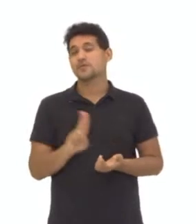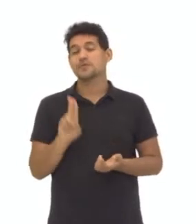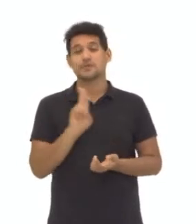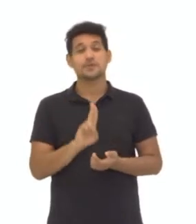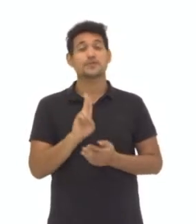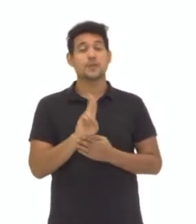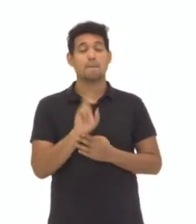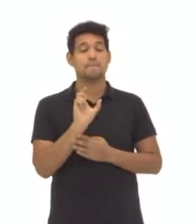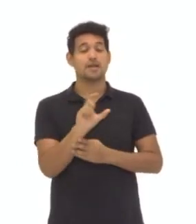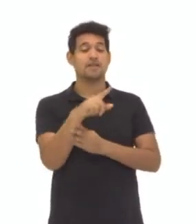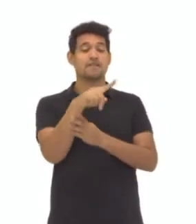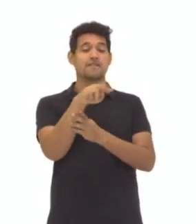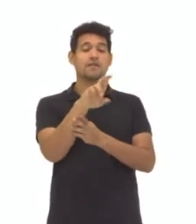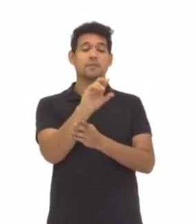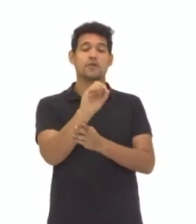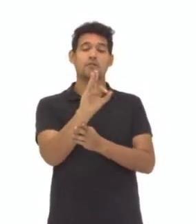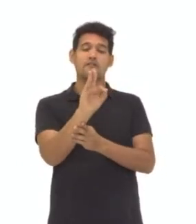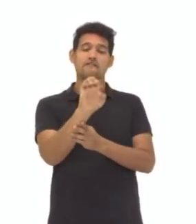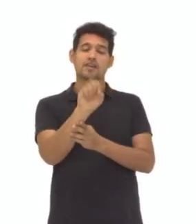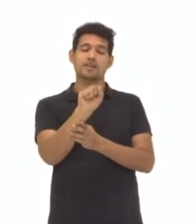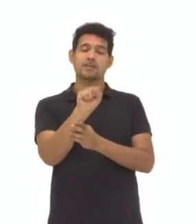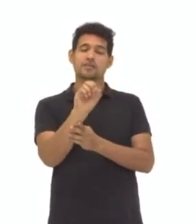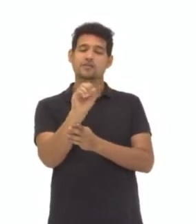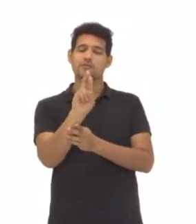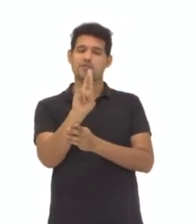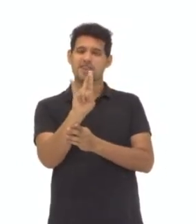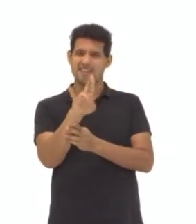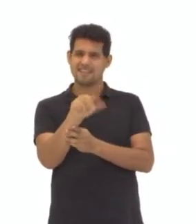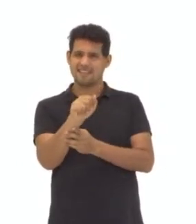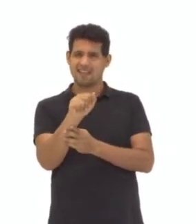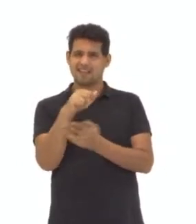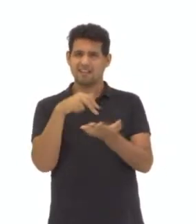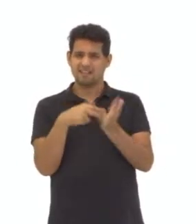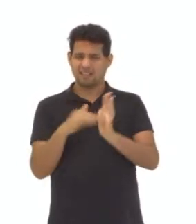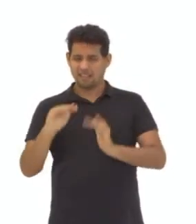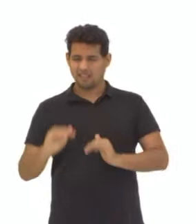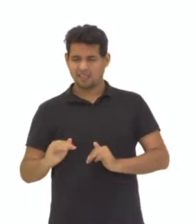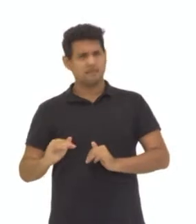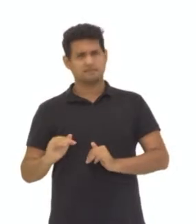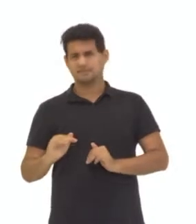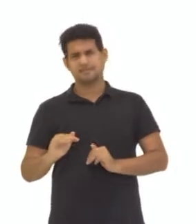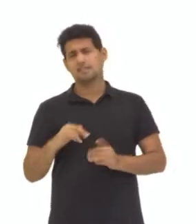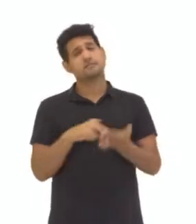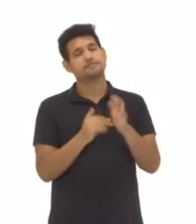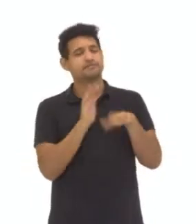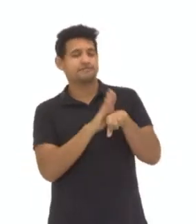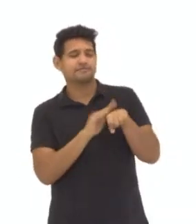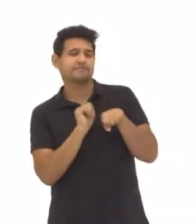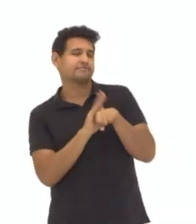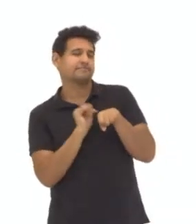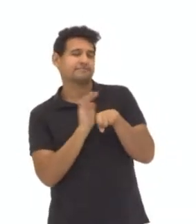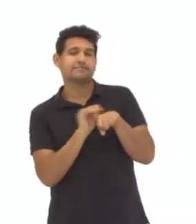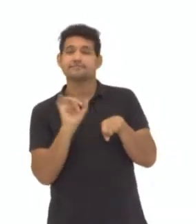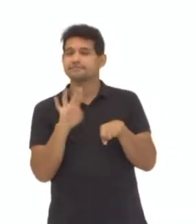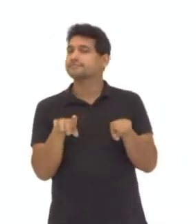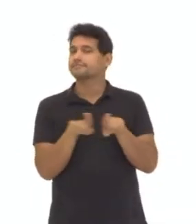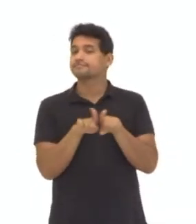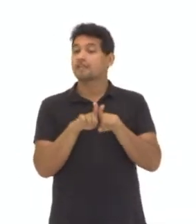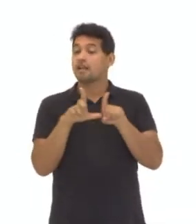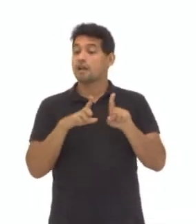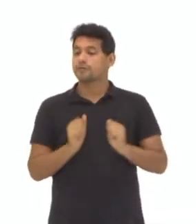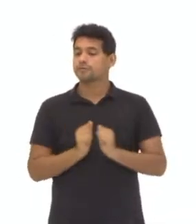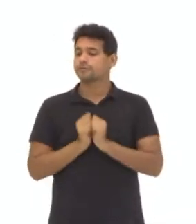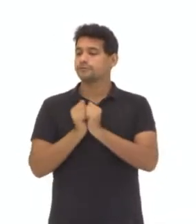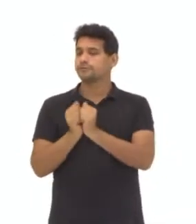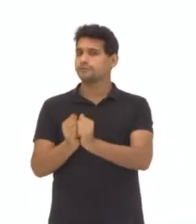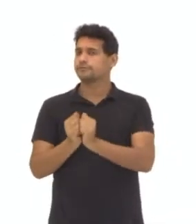termo, professorinha, com muito afeto. Chamava-se Eunice Vasconcelos e foi com ela